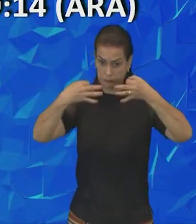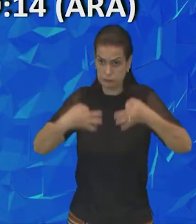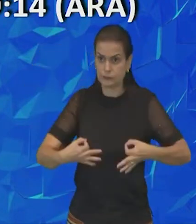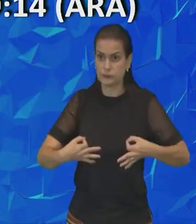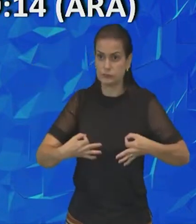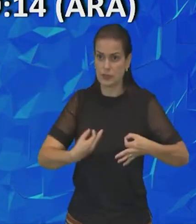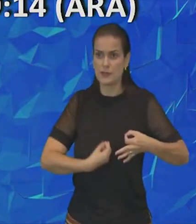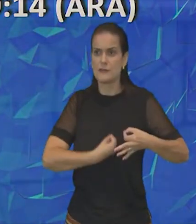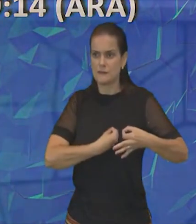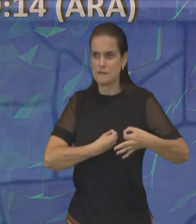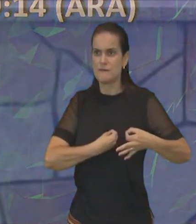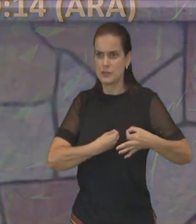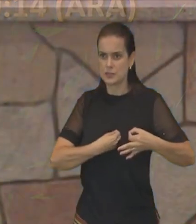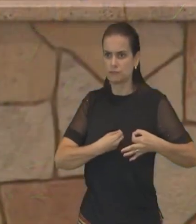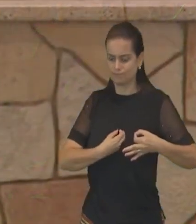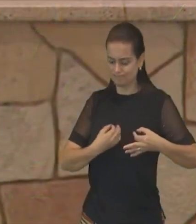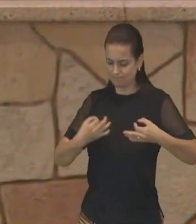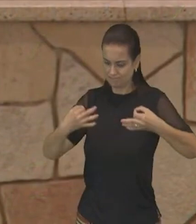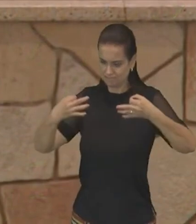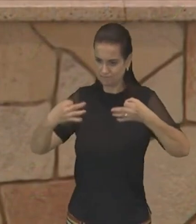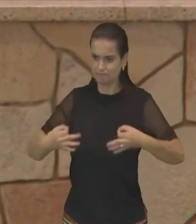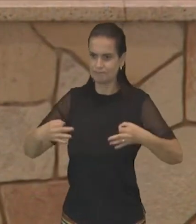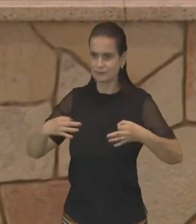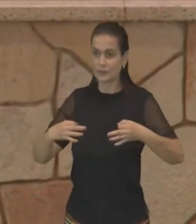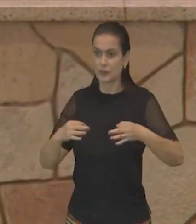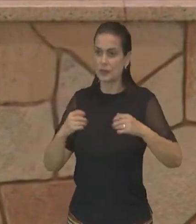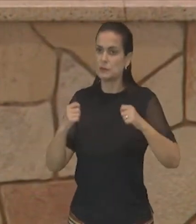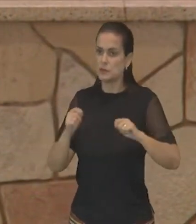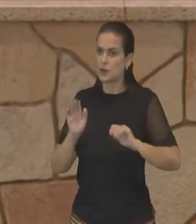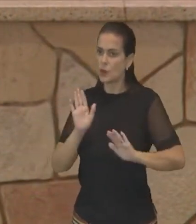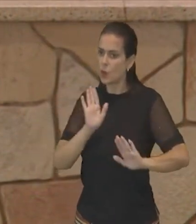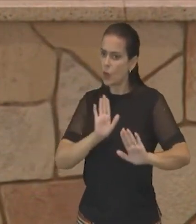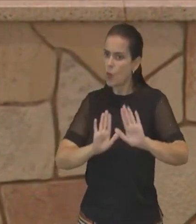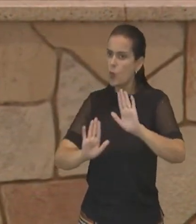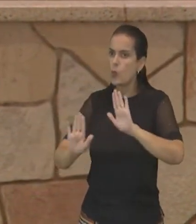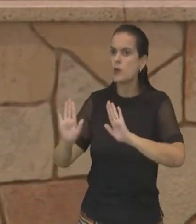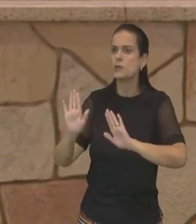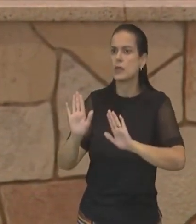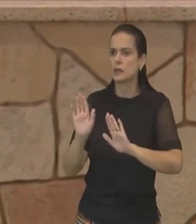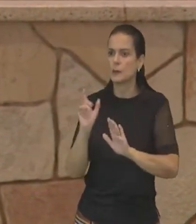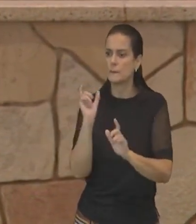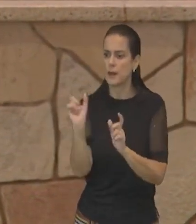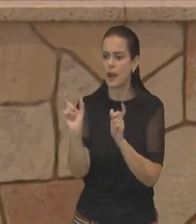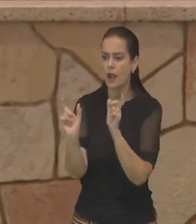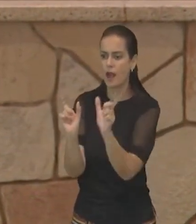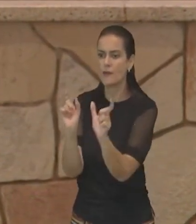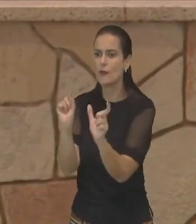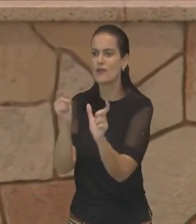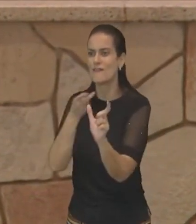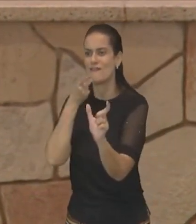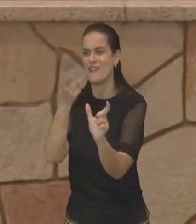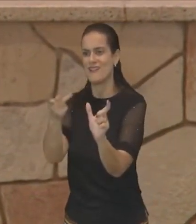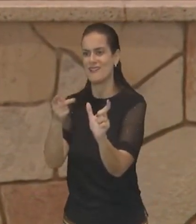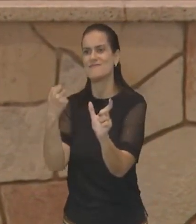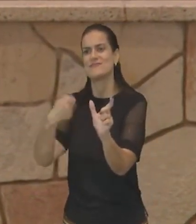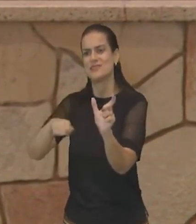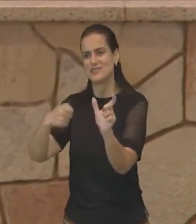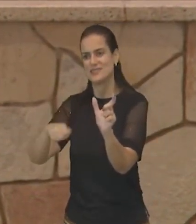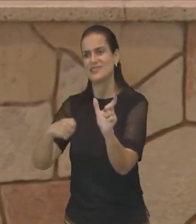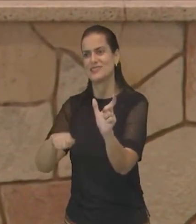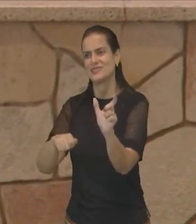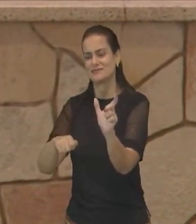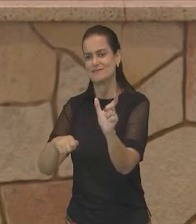ou viver uma vida de santidade, cuida das suas palavras. Ouça aqui, para nós fecharmos esse